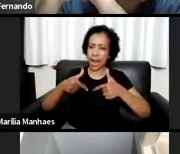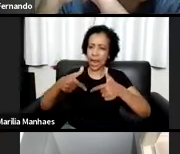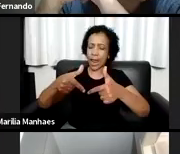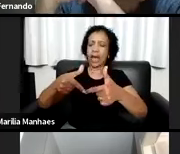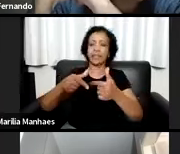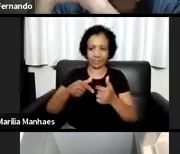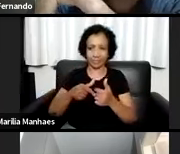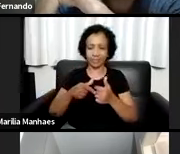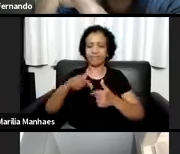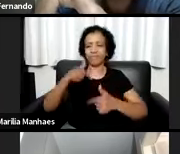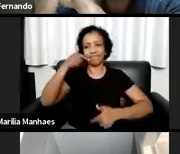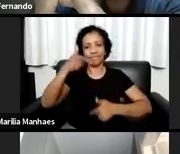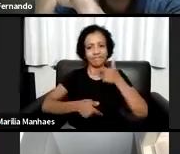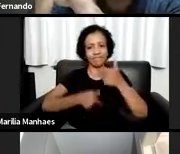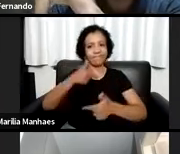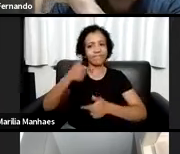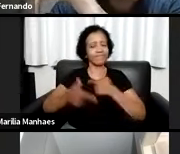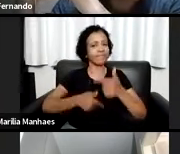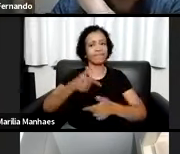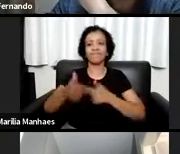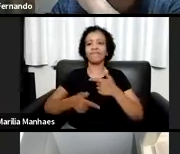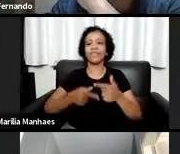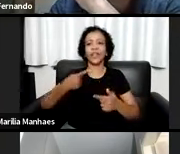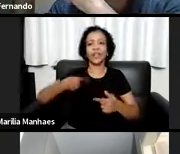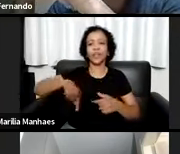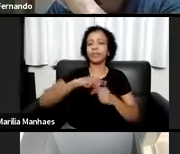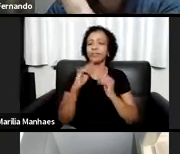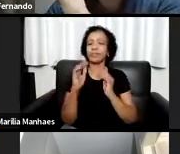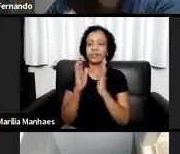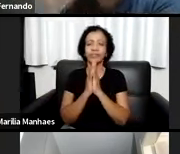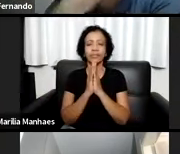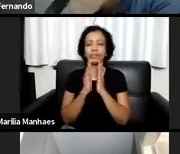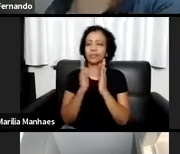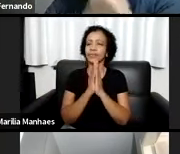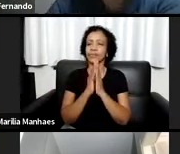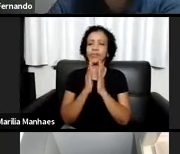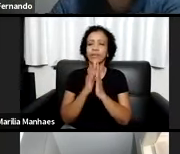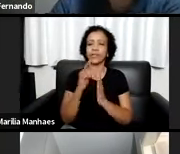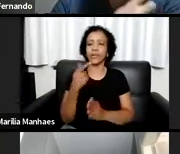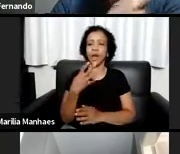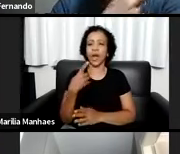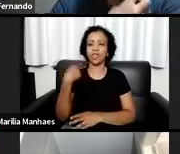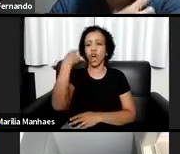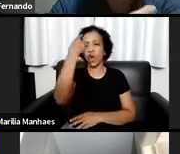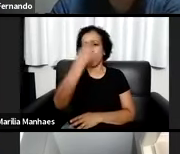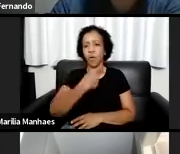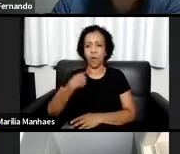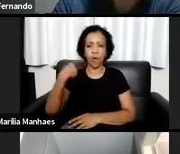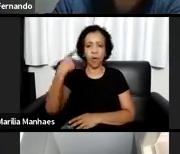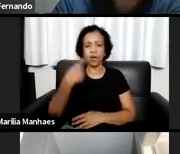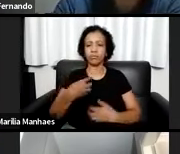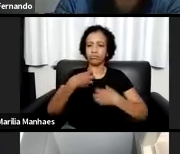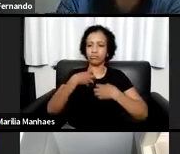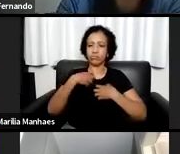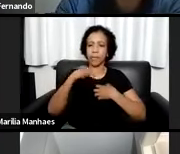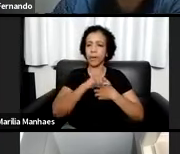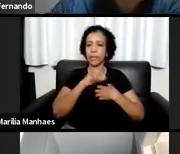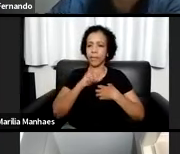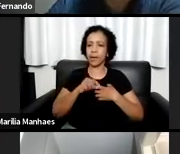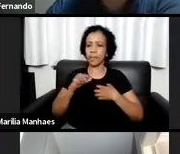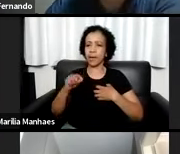conduziram. Irmãos, enquanto nós estávamos orando aqui e durante as 24 horas, em diferentes momentos, claro, cada